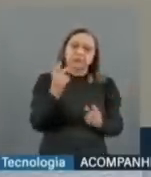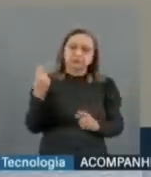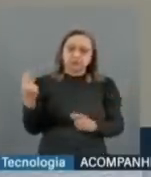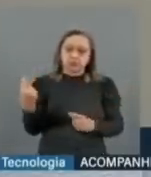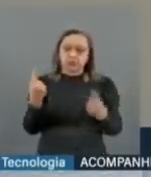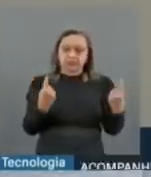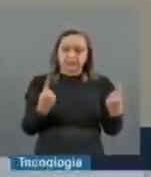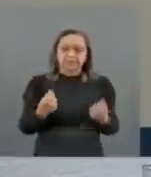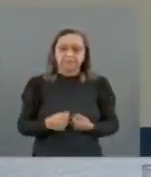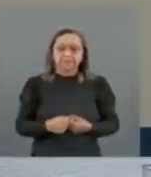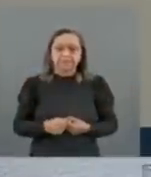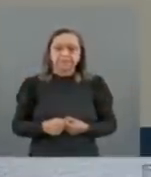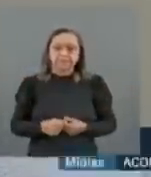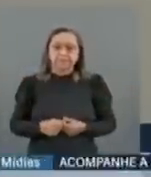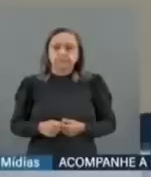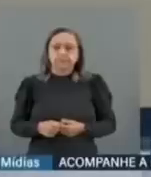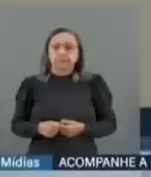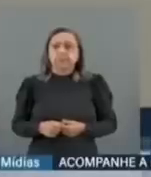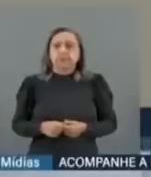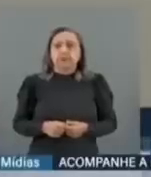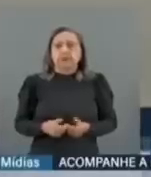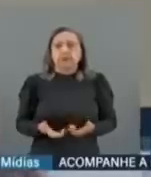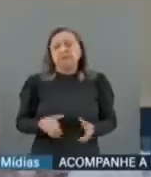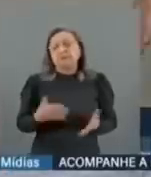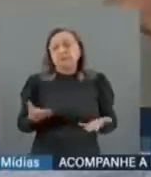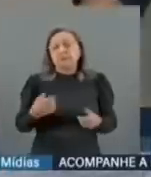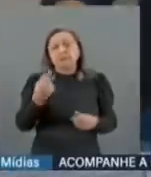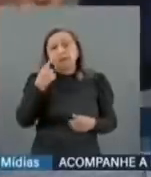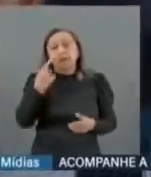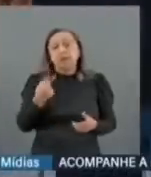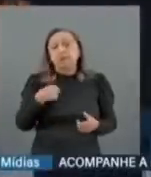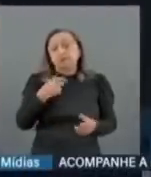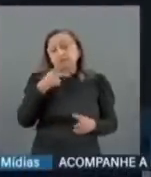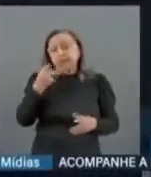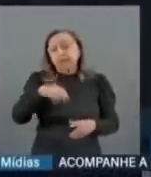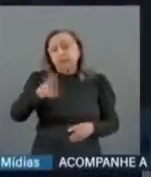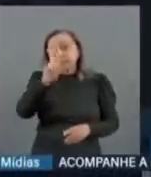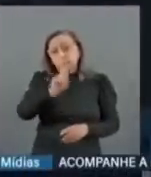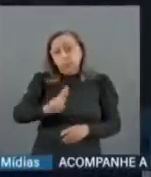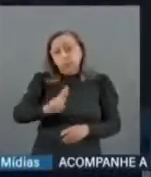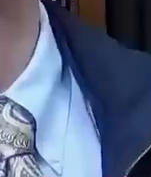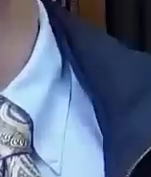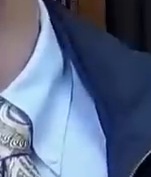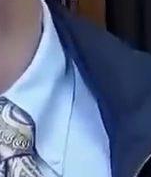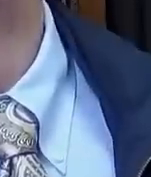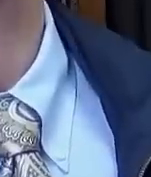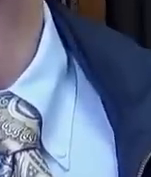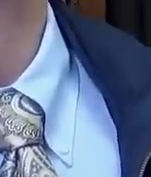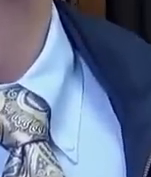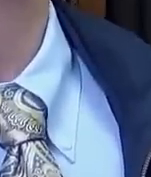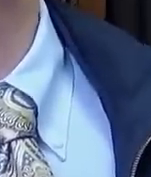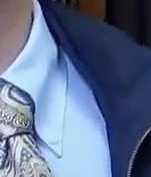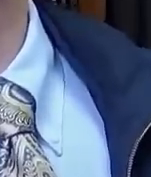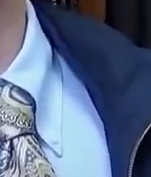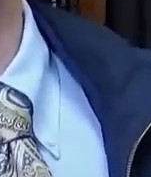que disciplina enfim essa questão do uso da prova ilícita no processo